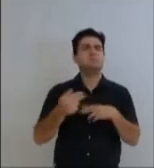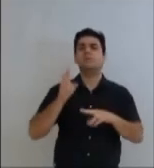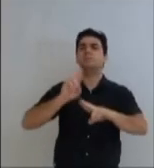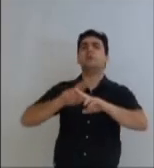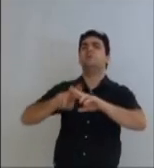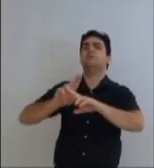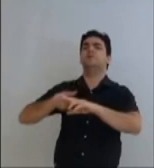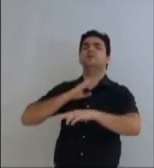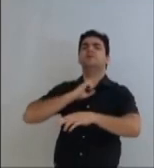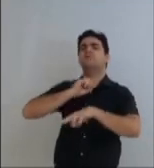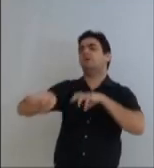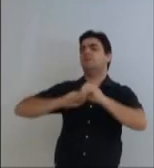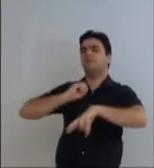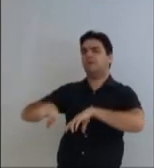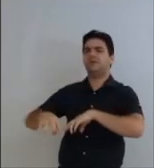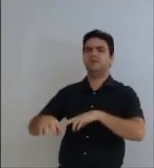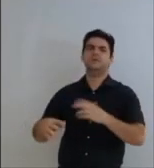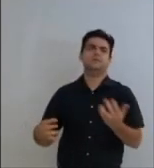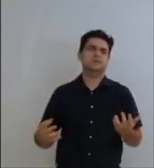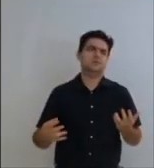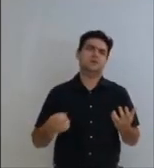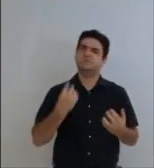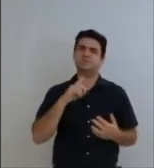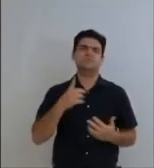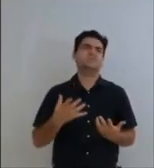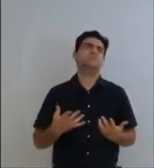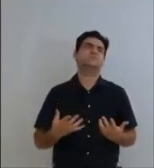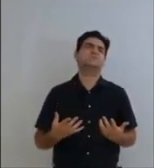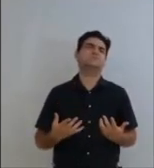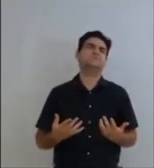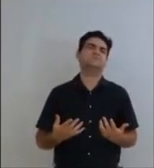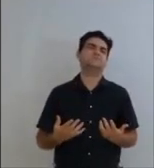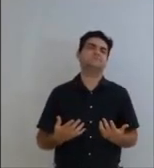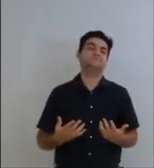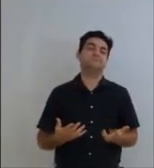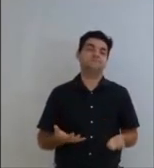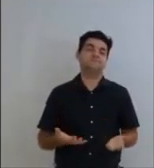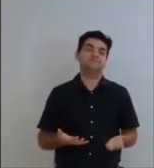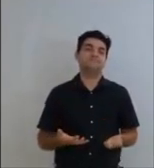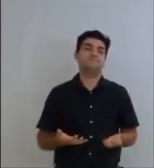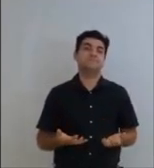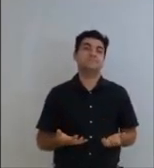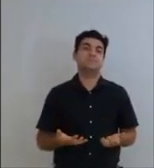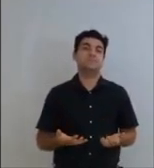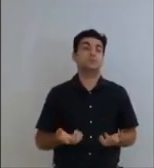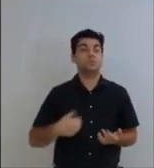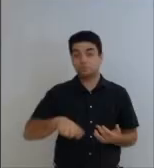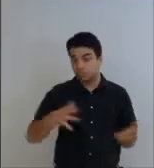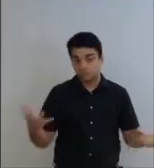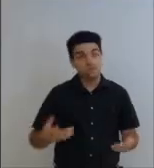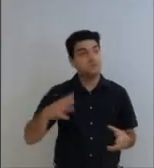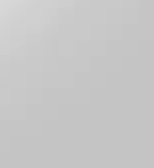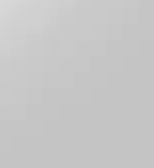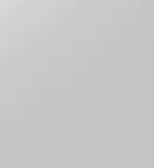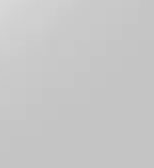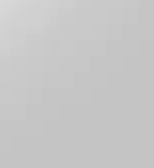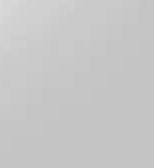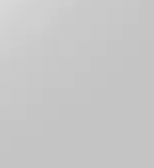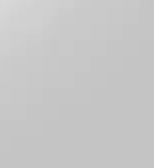E afasta proibição de substituição da pena privativa de liberdade por restritiva de direitos